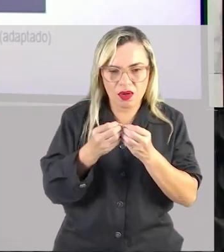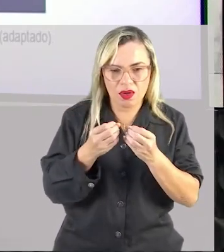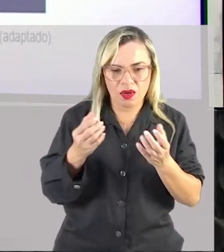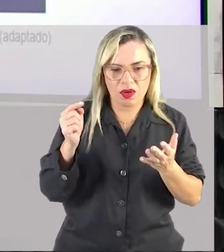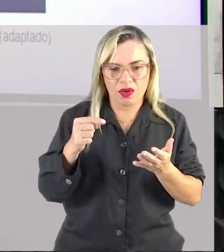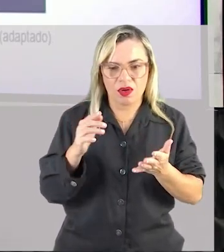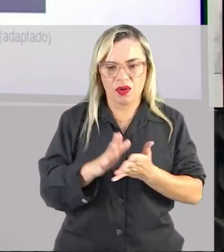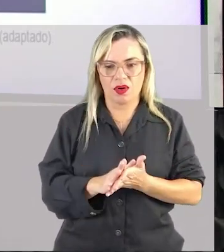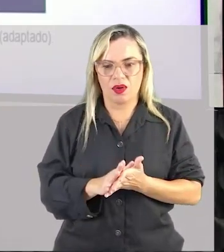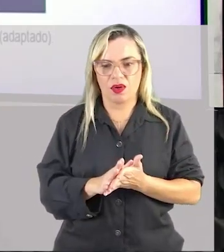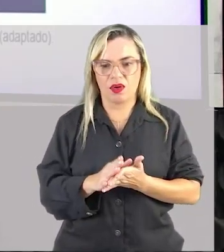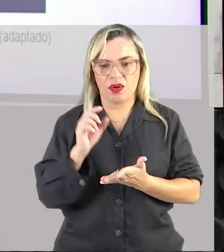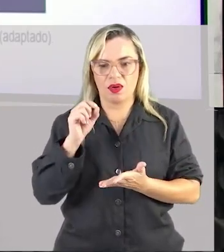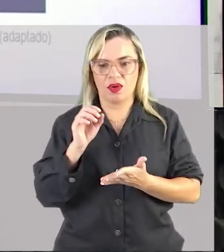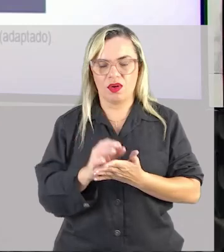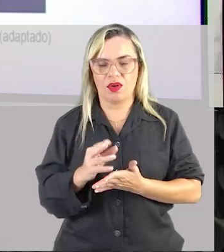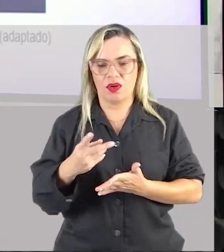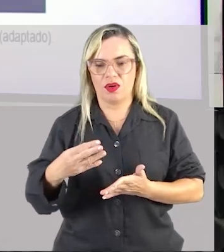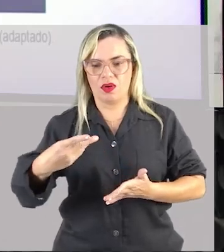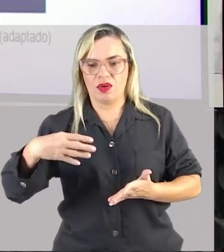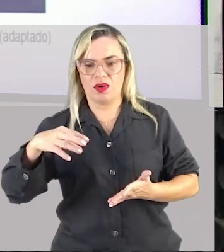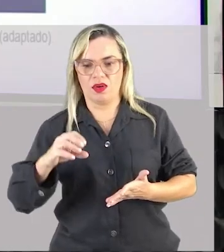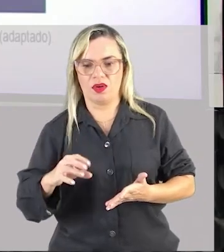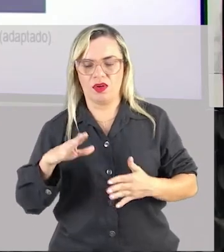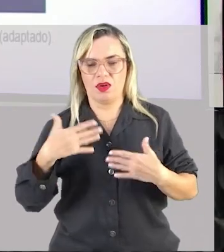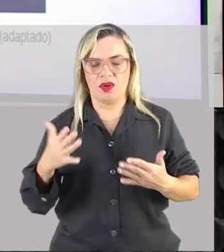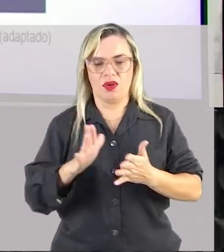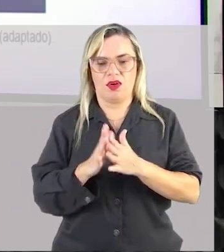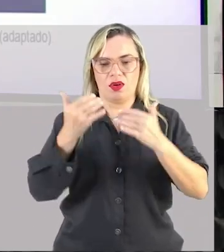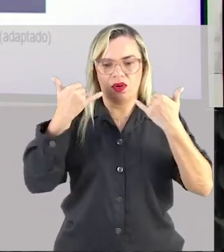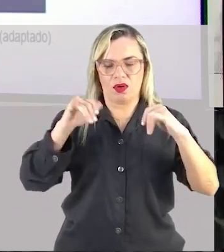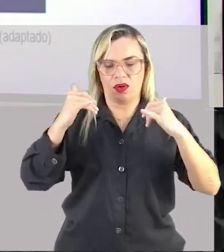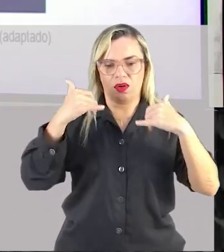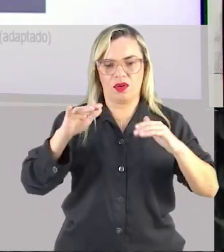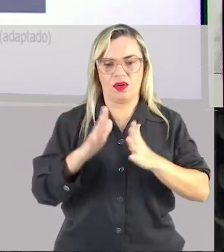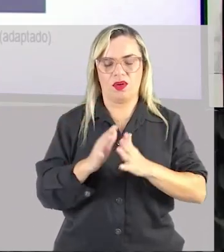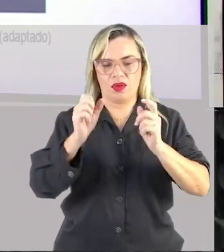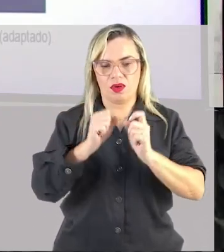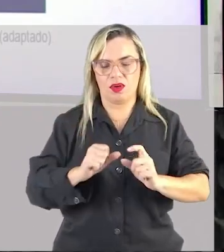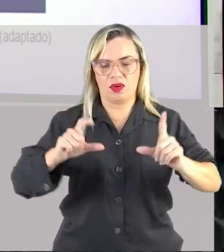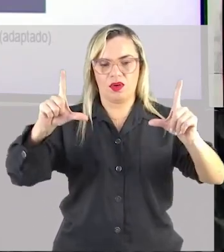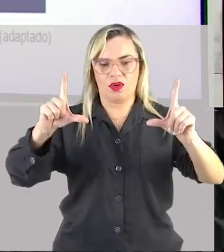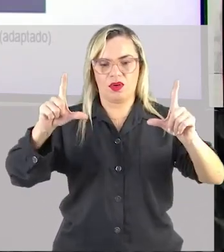a séptimo. Séptimo aí é a campanha publicitária desta